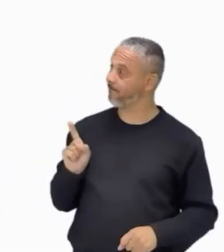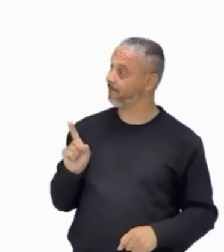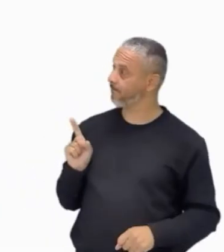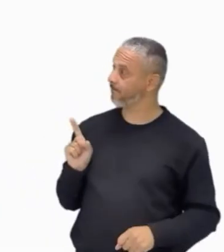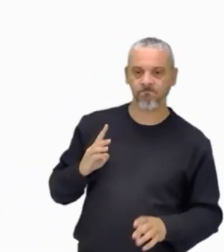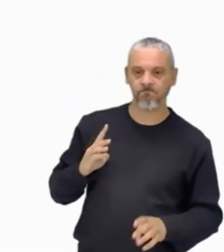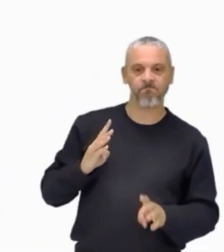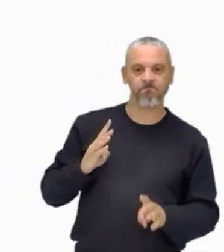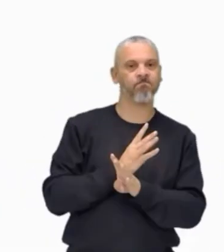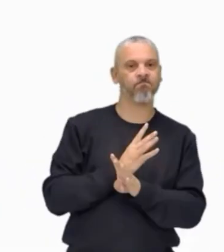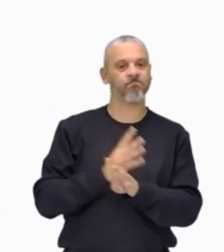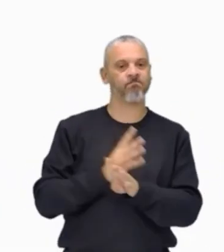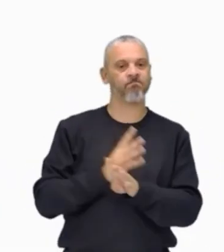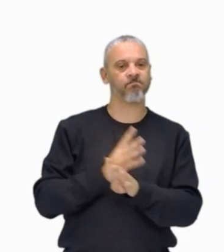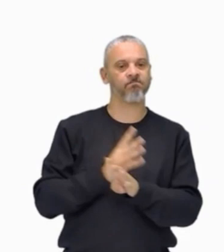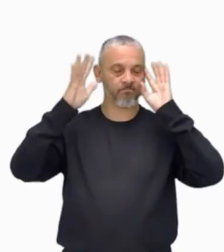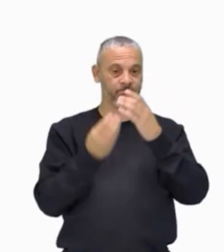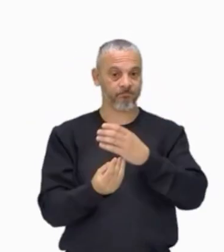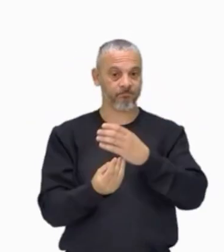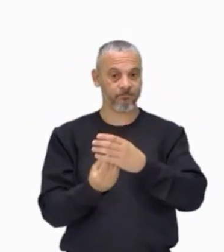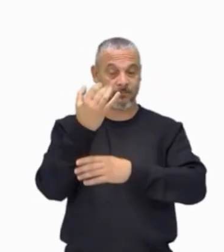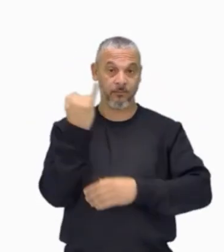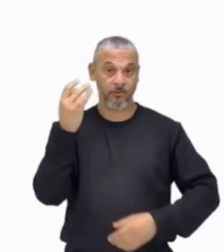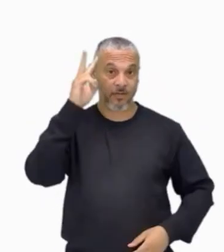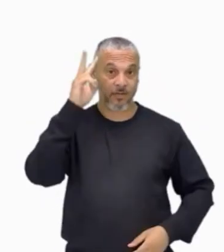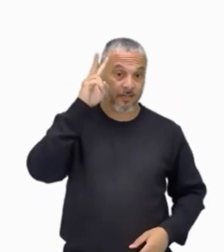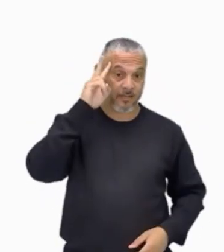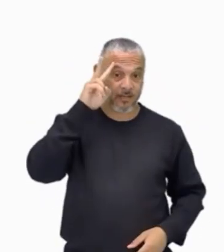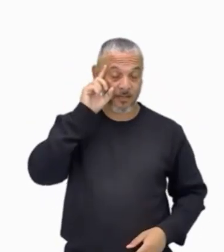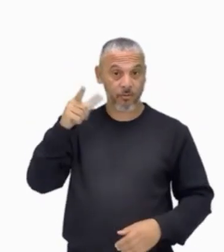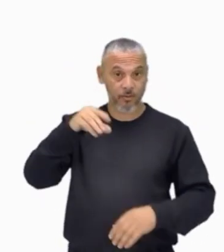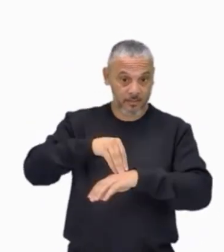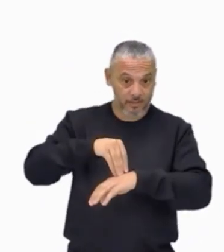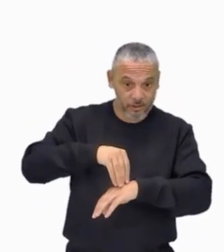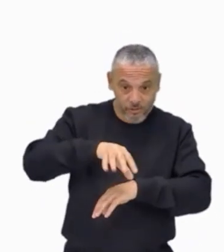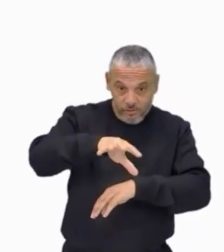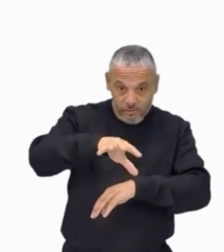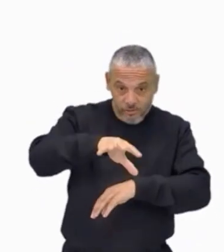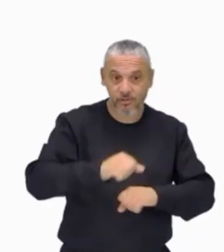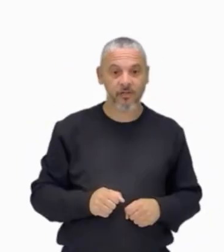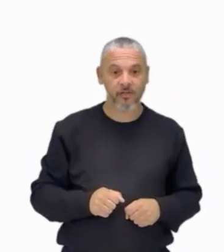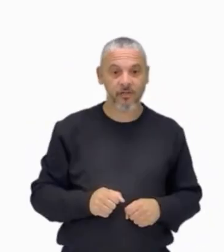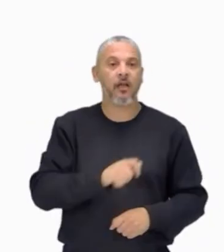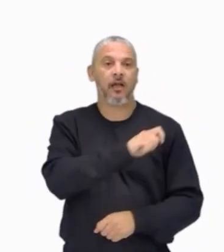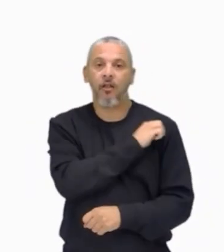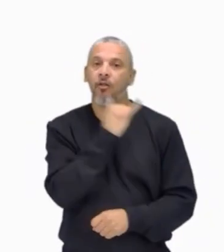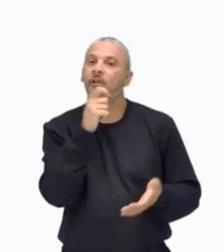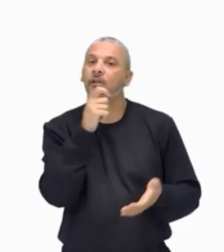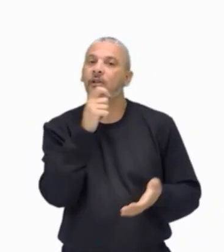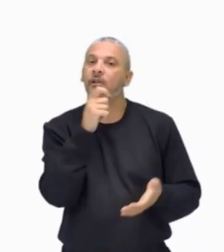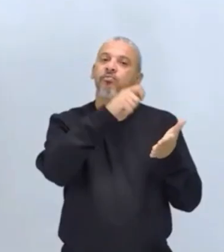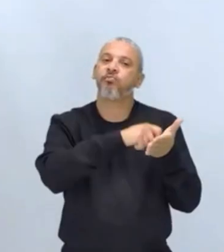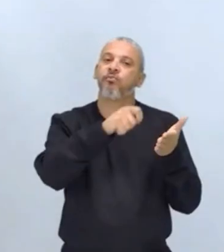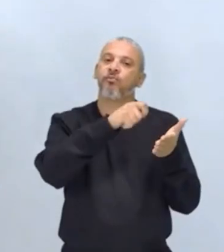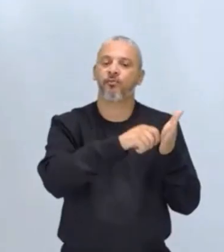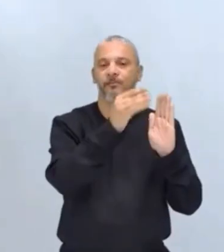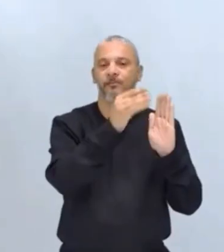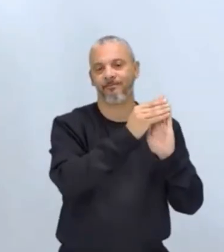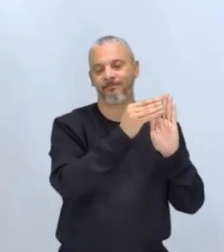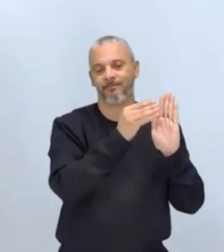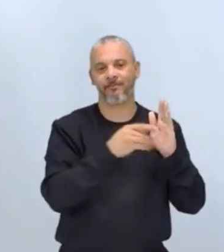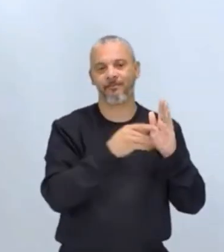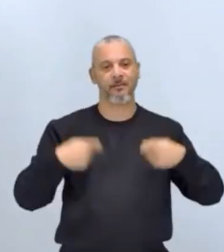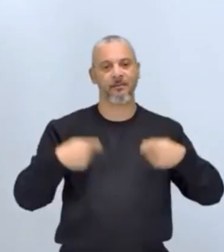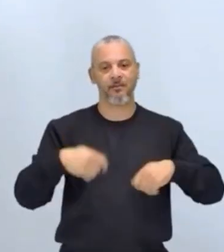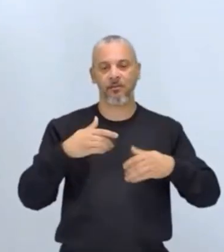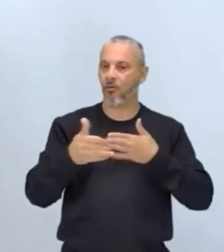parte da resiliência e o pensamento criativo. Lembre-se, professor, outra dica que a gente dá é sempre fazer os nossos alunos registrarem no diário de bordo. Então aqui, eles